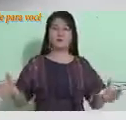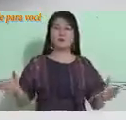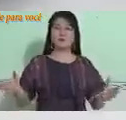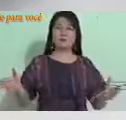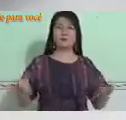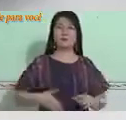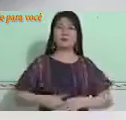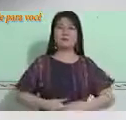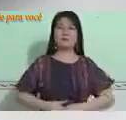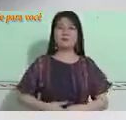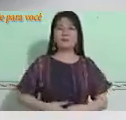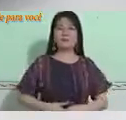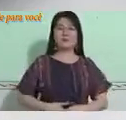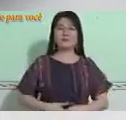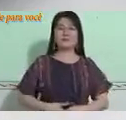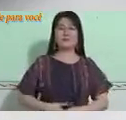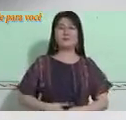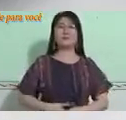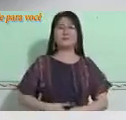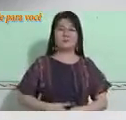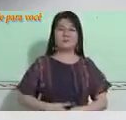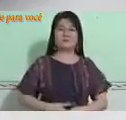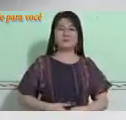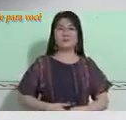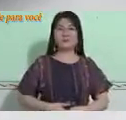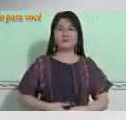devido ao uso de algum outro medicamento.